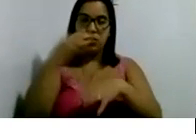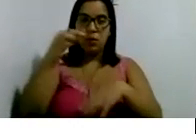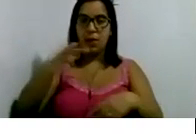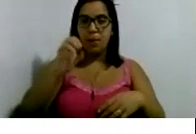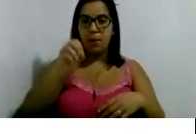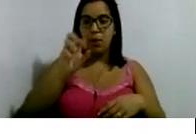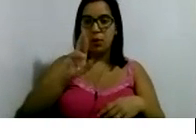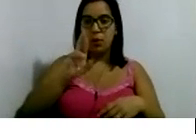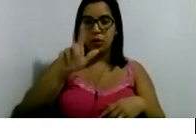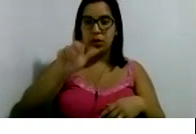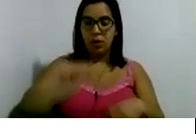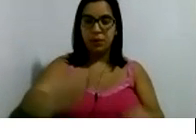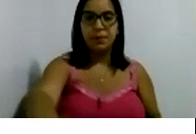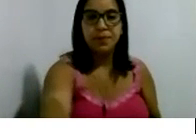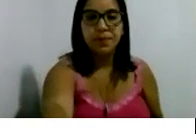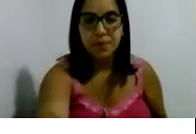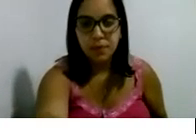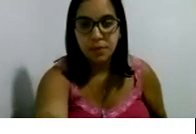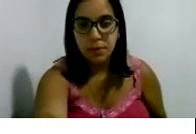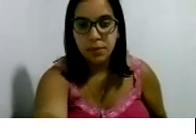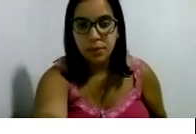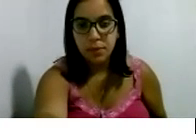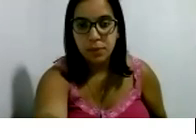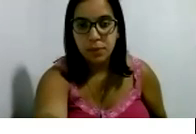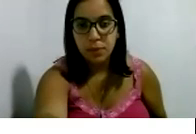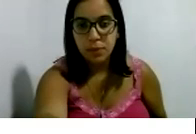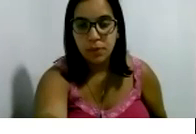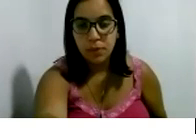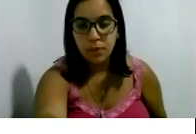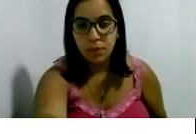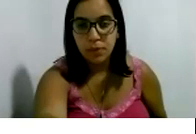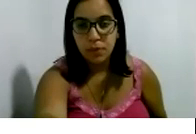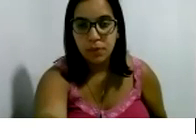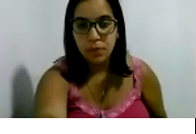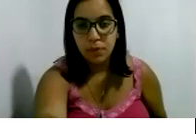aqui a gente já tem o blastocisto.